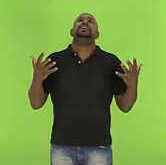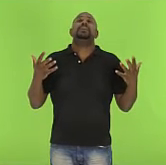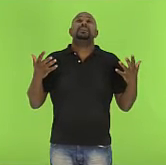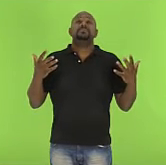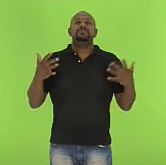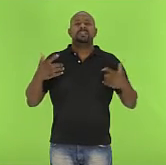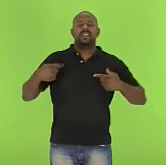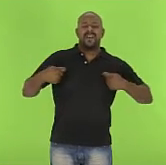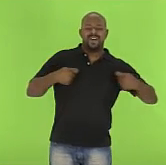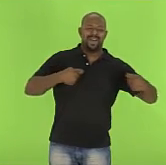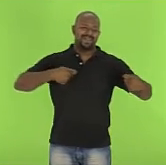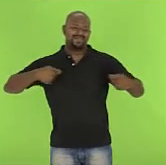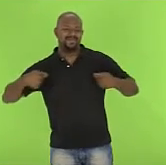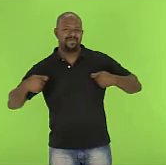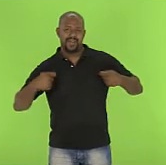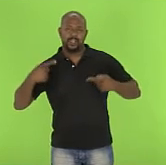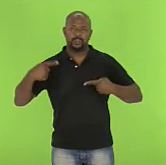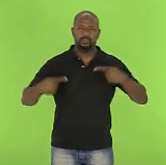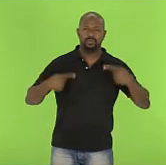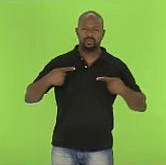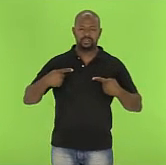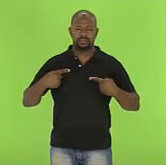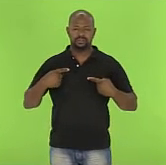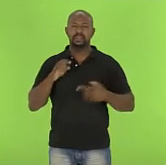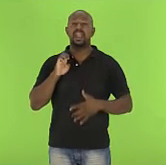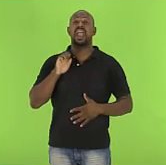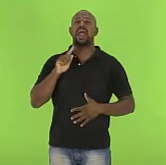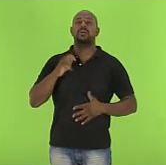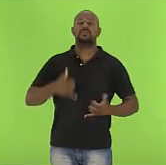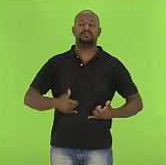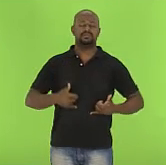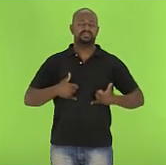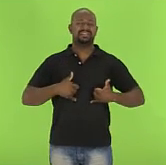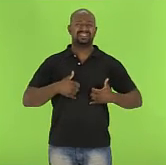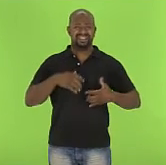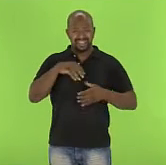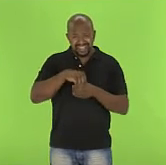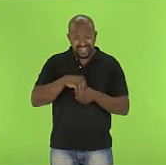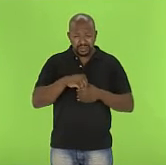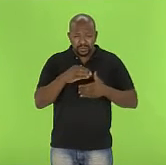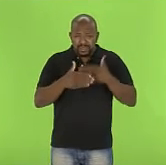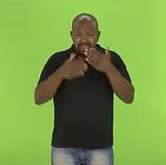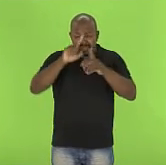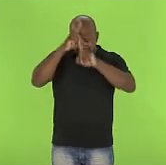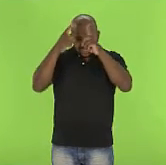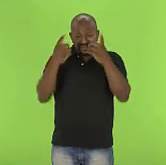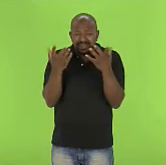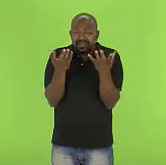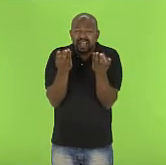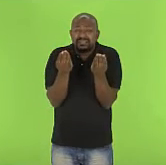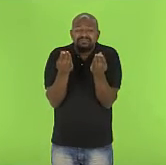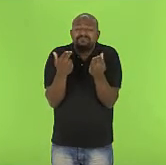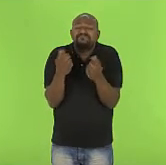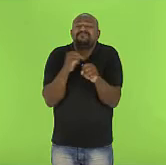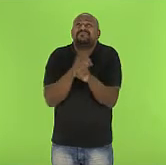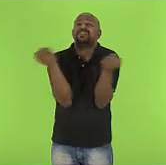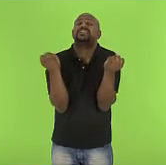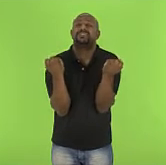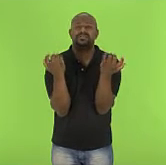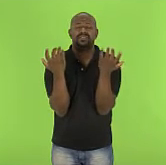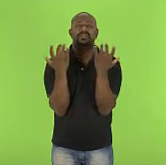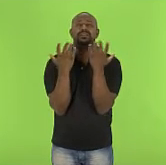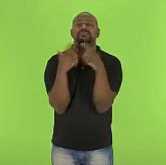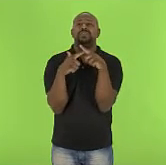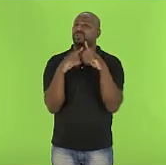de disputas, de ego, que dentro de um processo criativo é quase como um